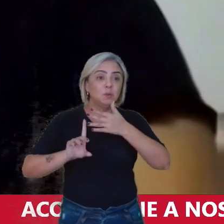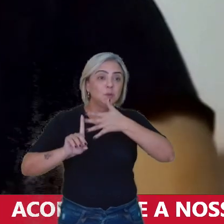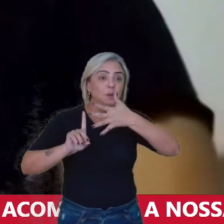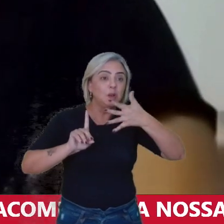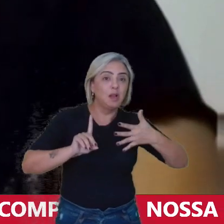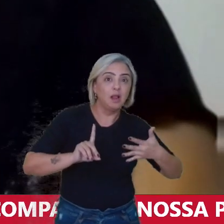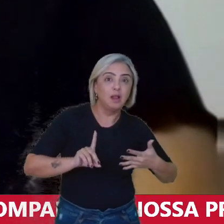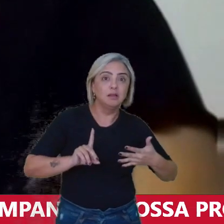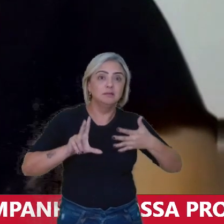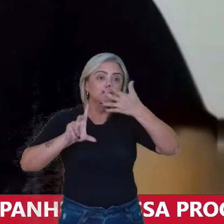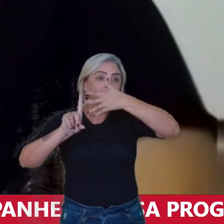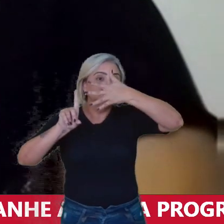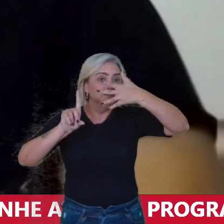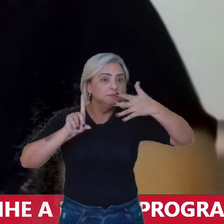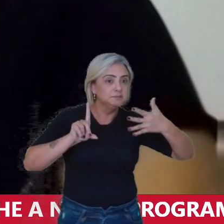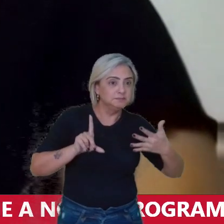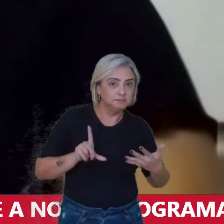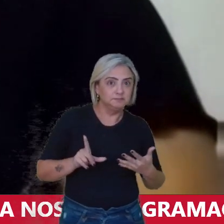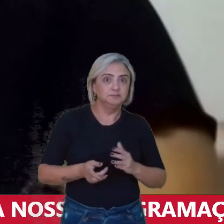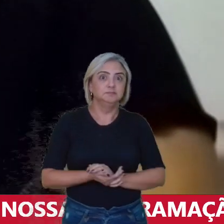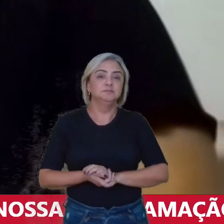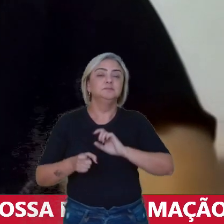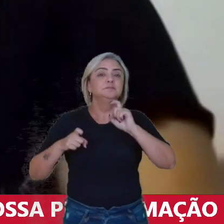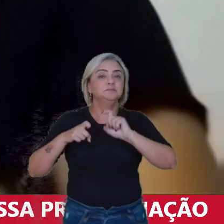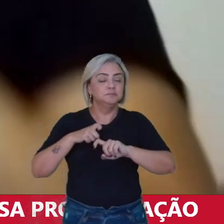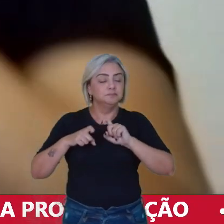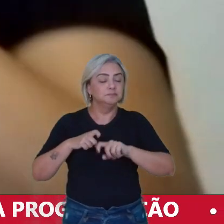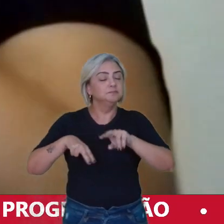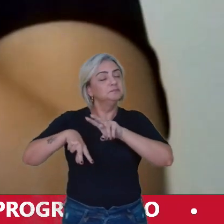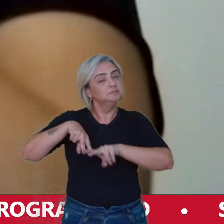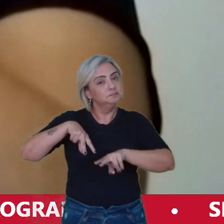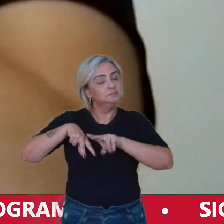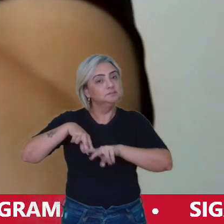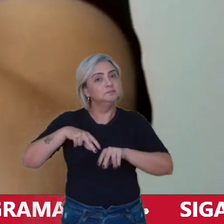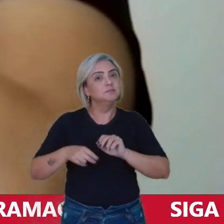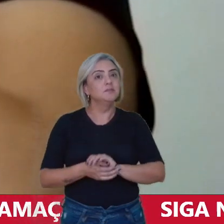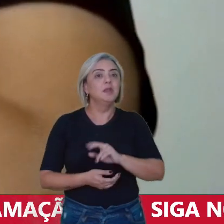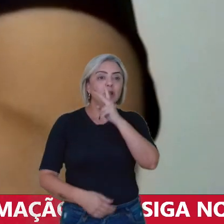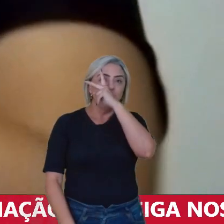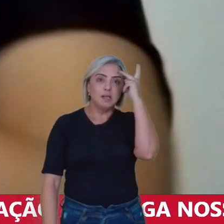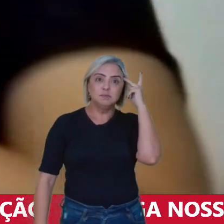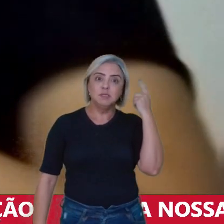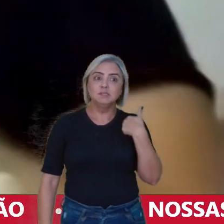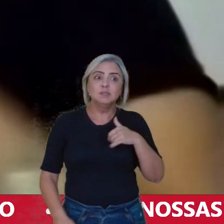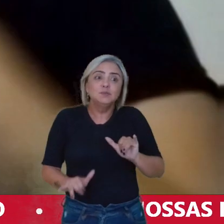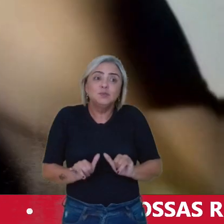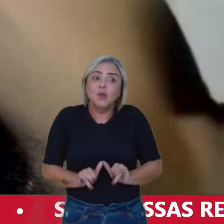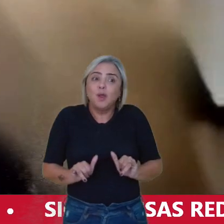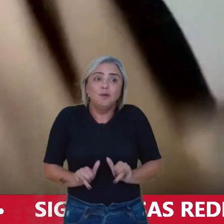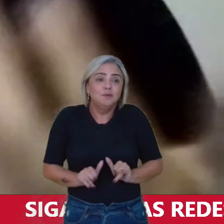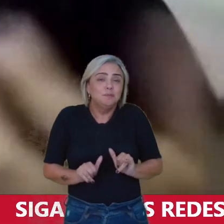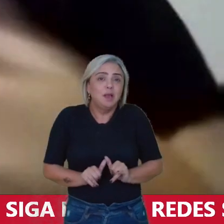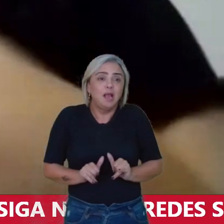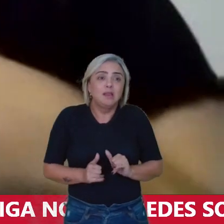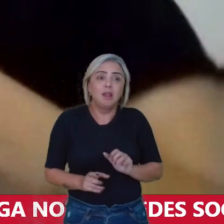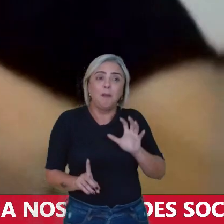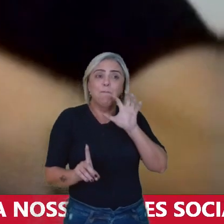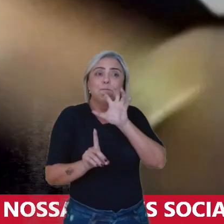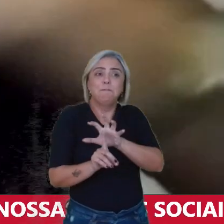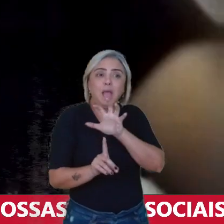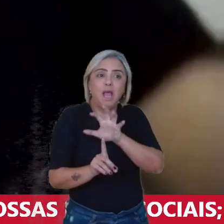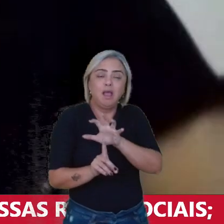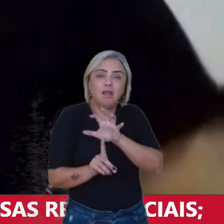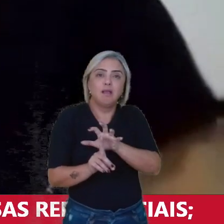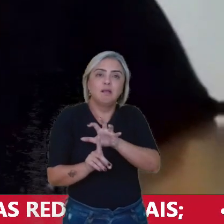as letras da diversidade sexual e de gênero são as pessoas que vão mais sofrer esse impacto, porque